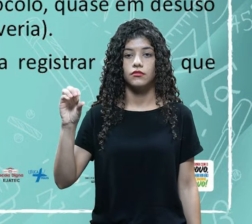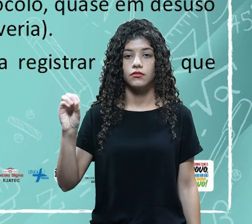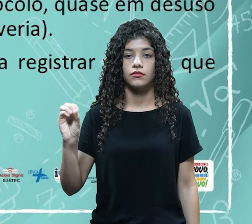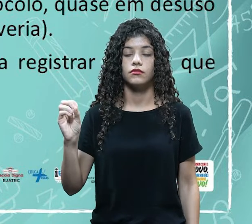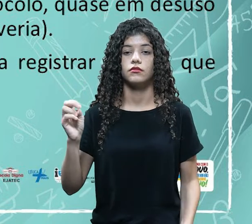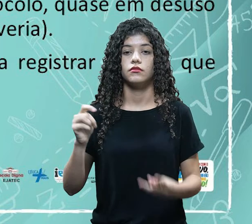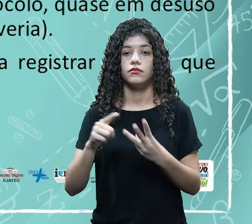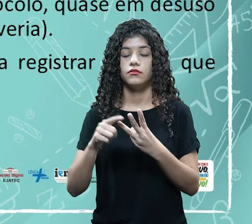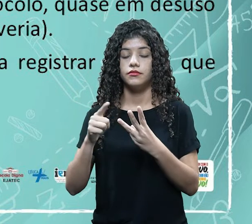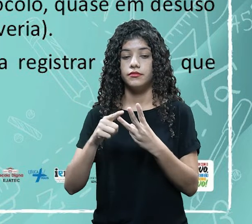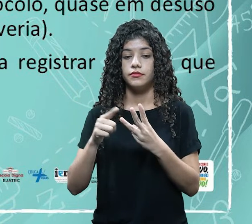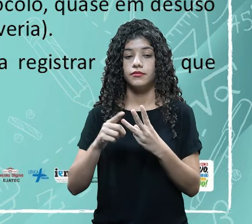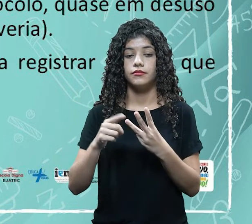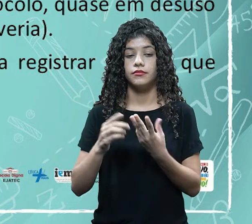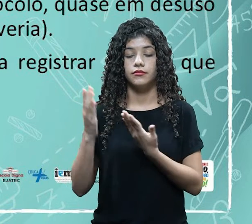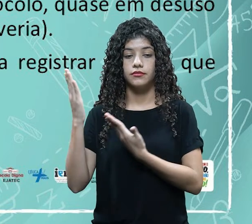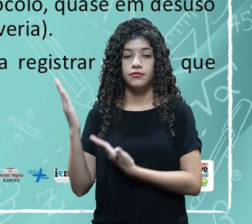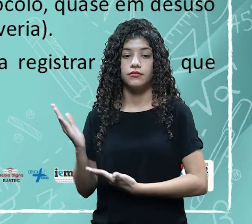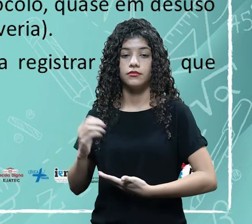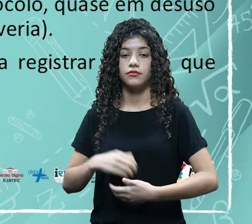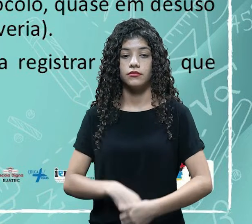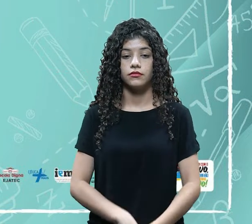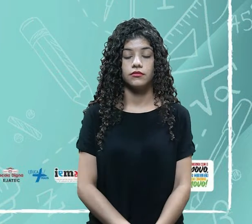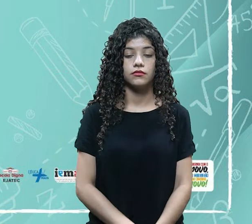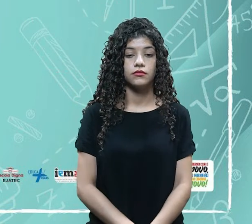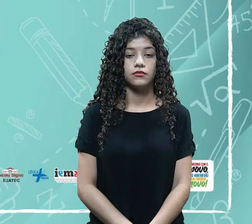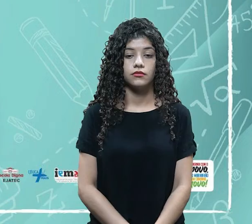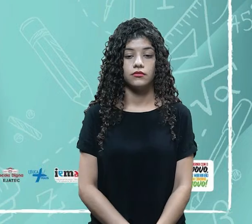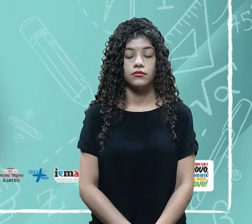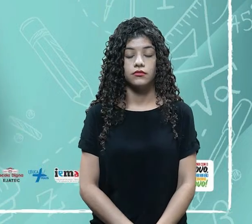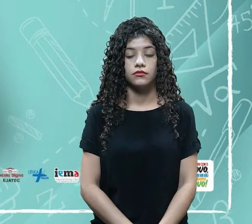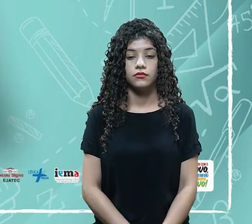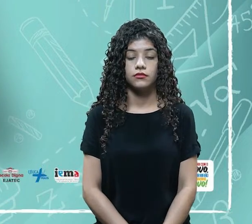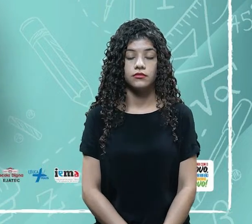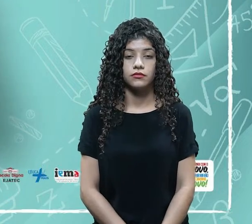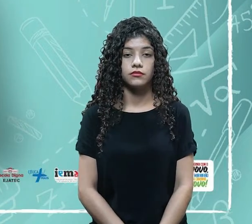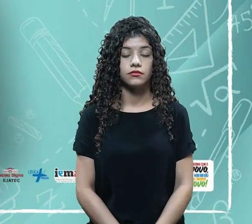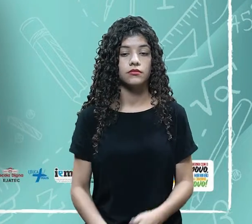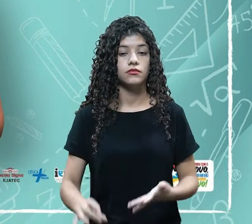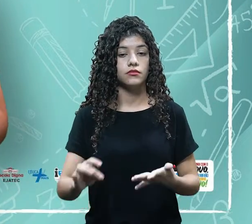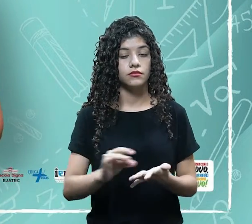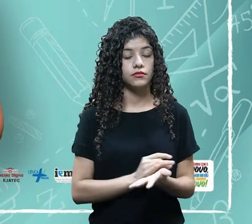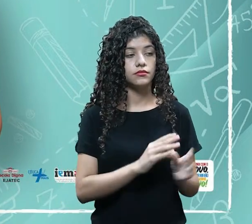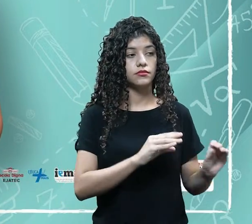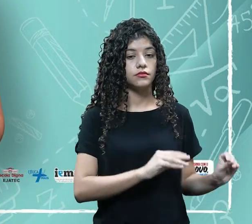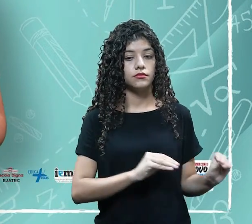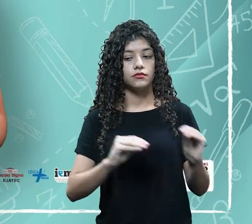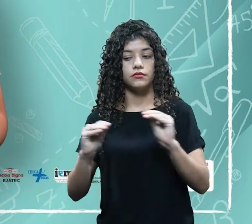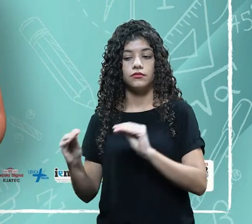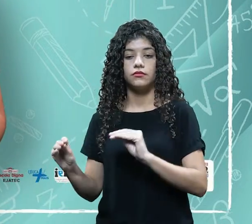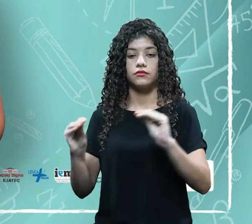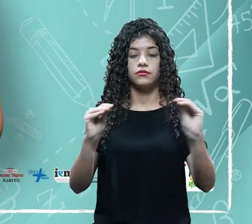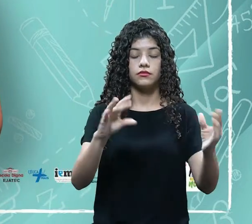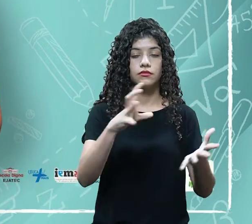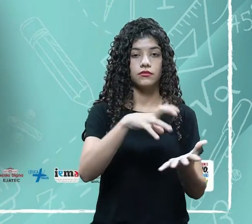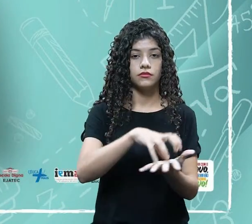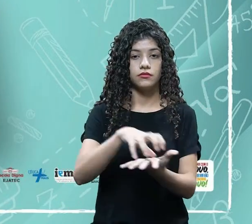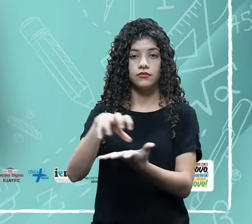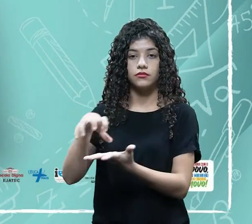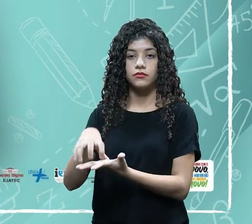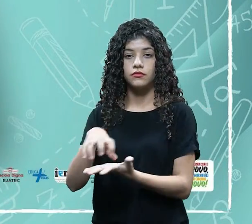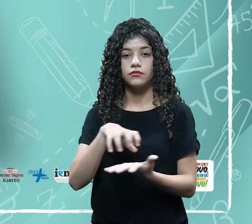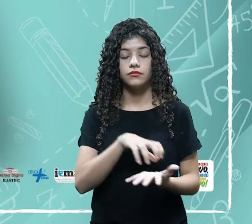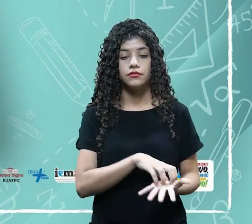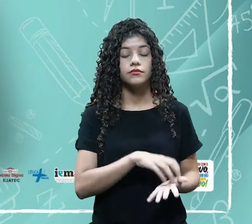feita pelo protocolo, na verdade, a terceira atividade feita é o registro. aí a gente falou que os documentos, eles tramitam, né, entre os setores. E